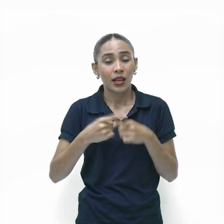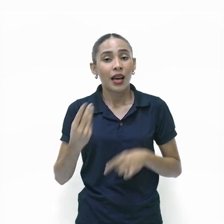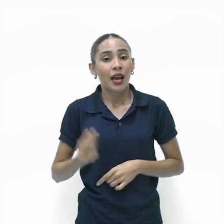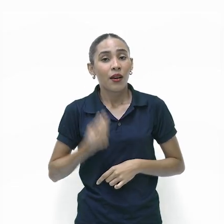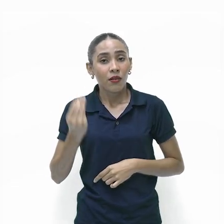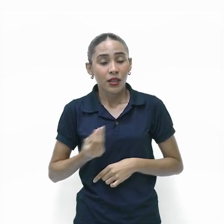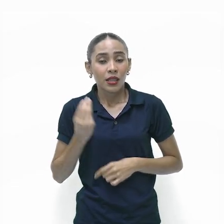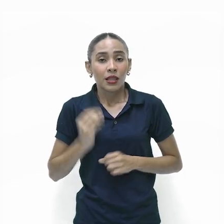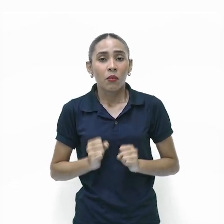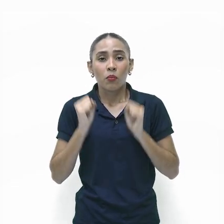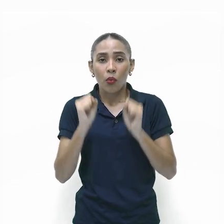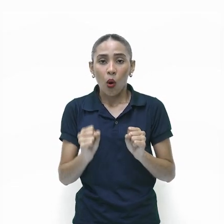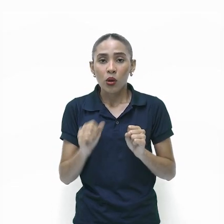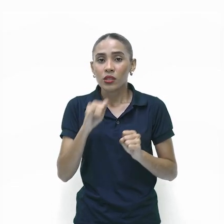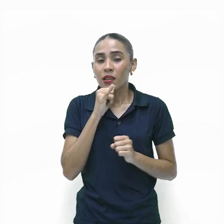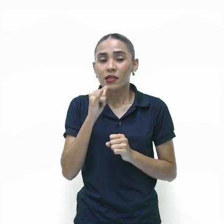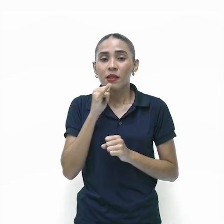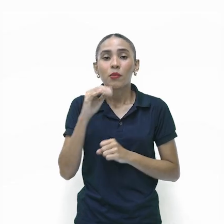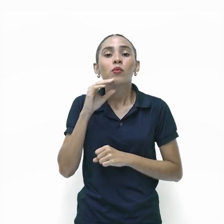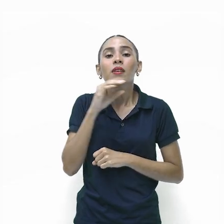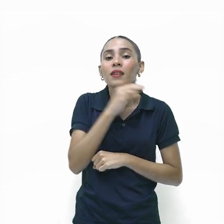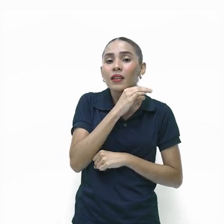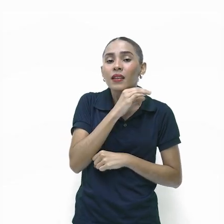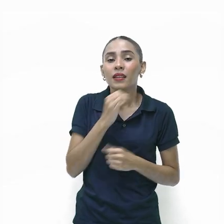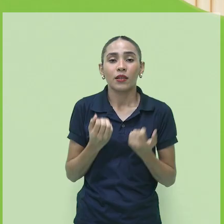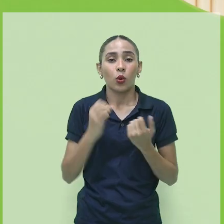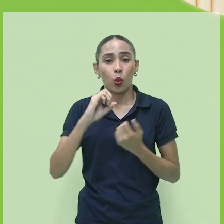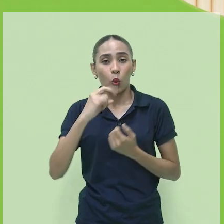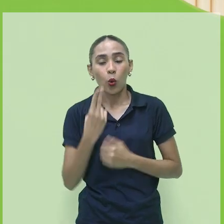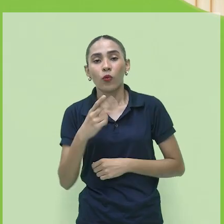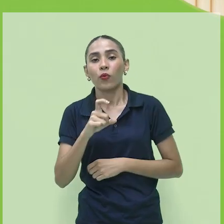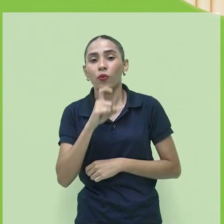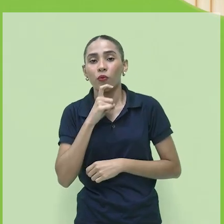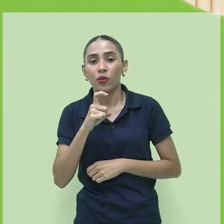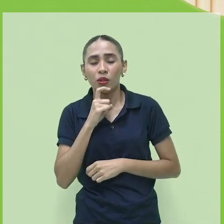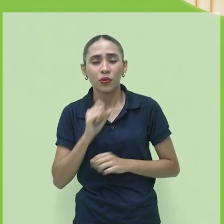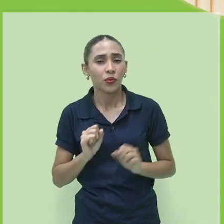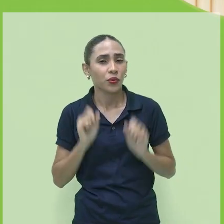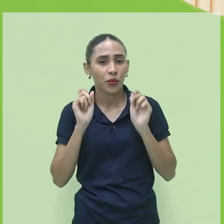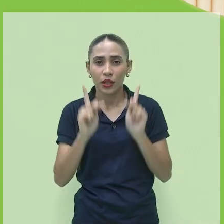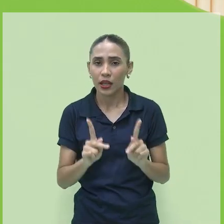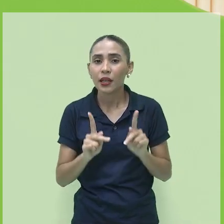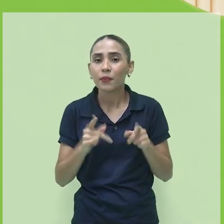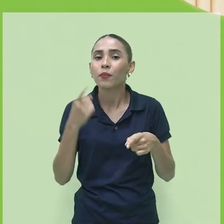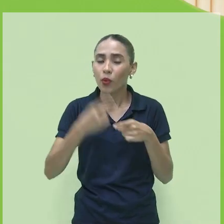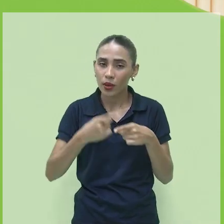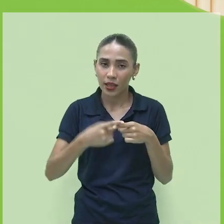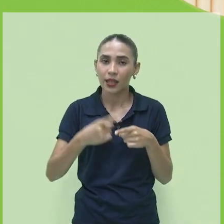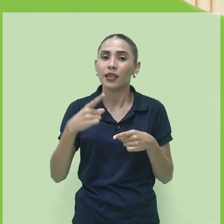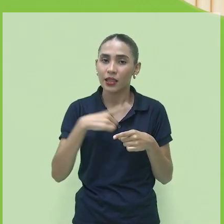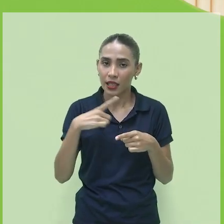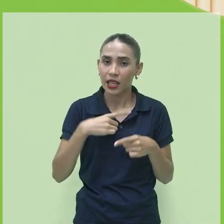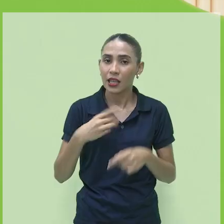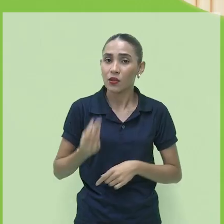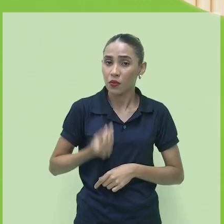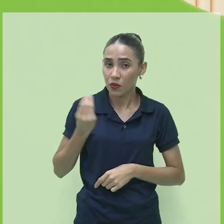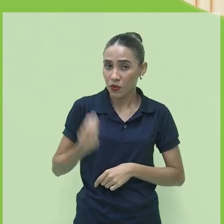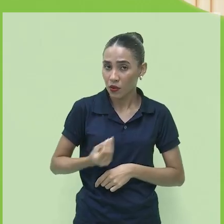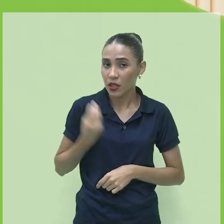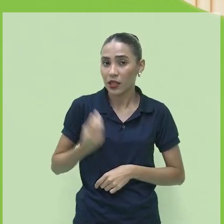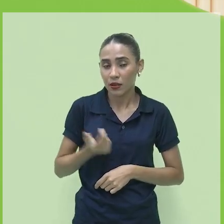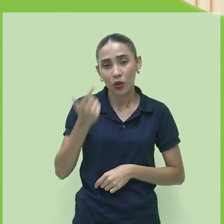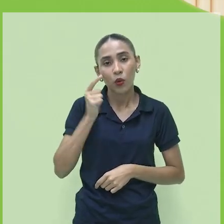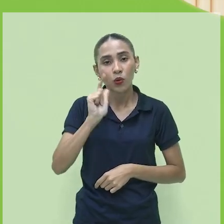porque a vida ela pode viver num local extremamente quente ou extremamente frio. E está tudo ok, porque existe vida que